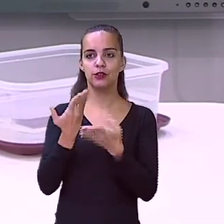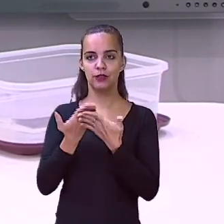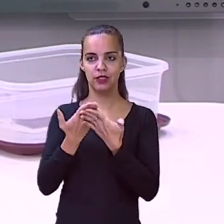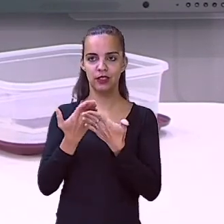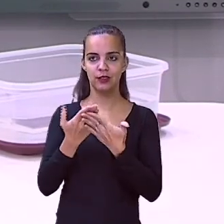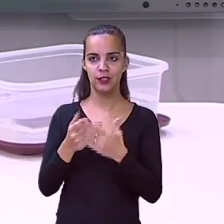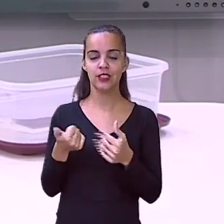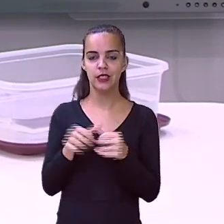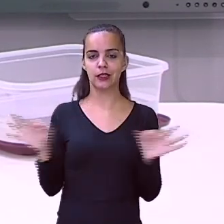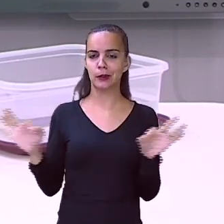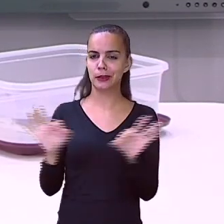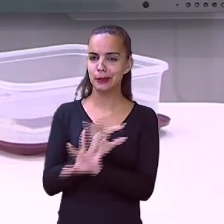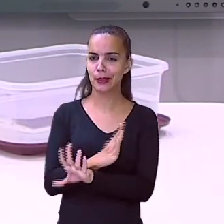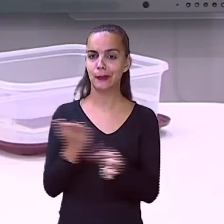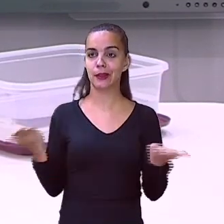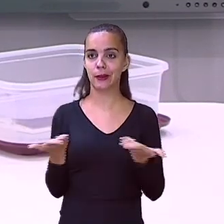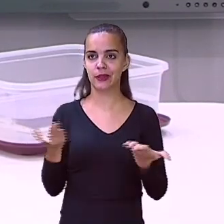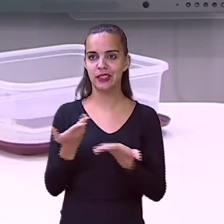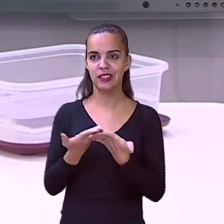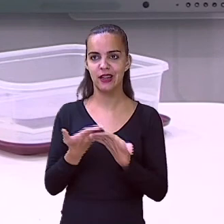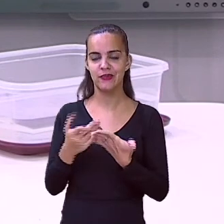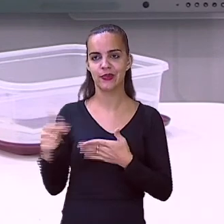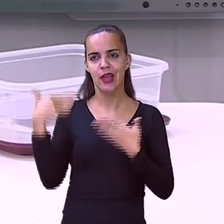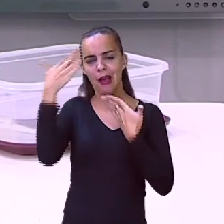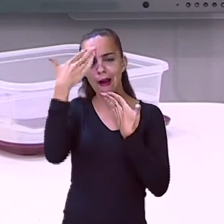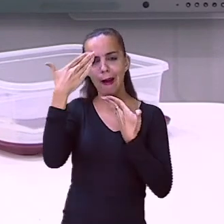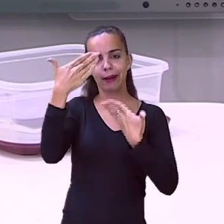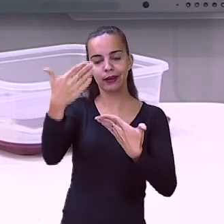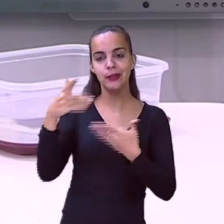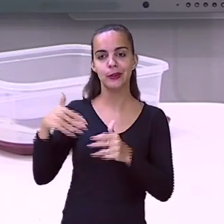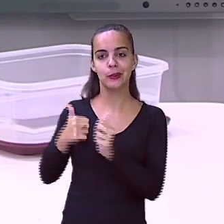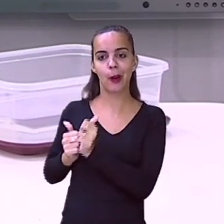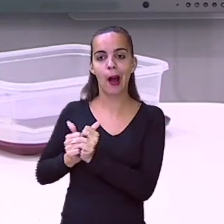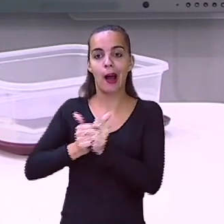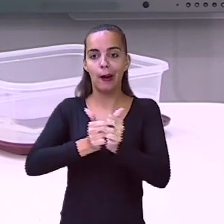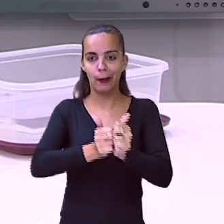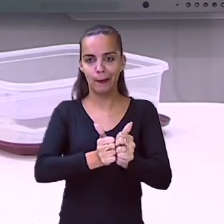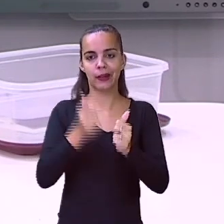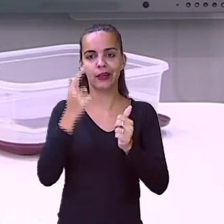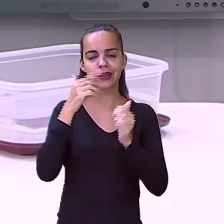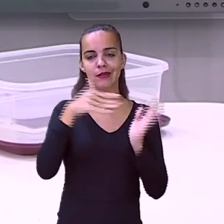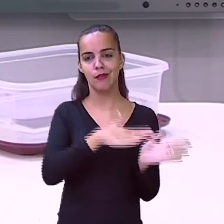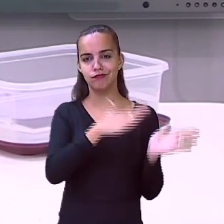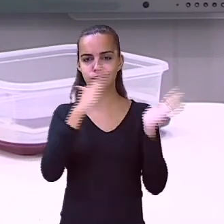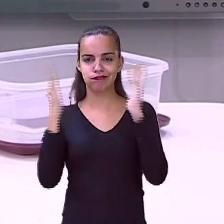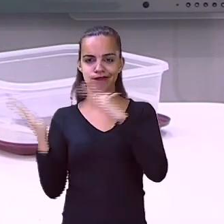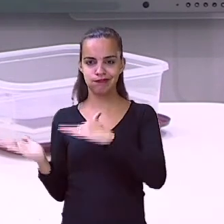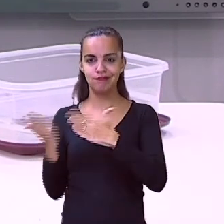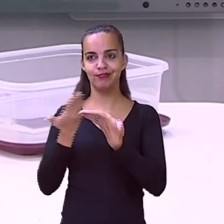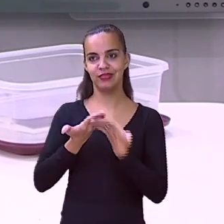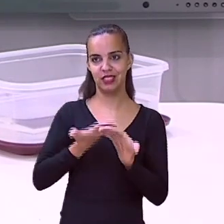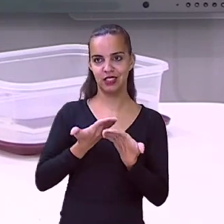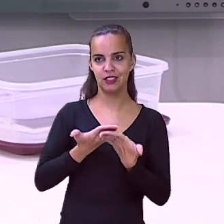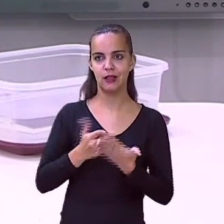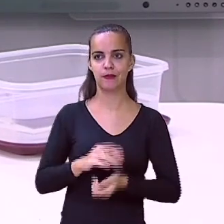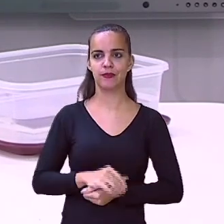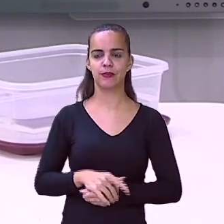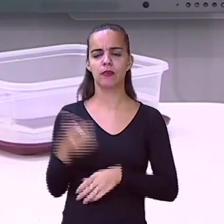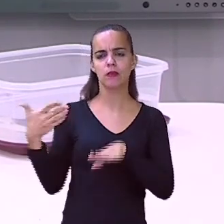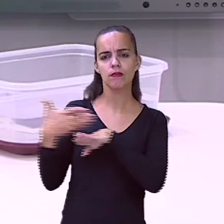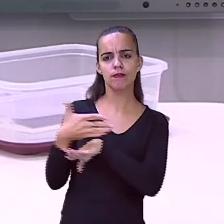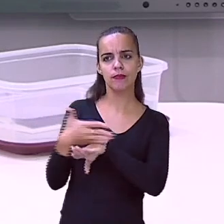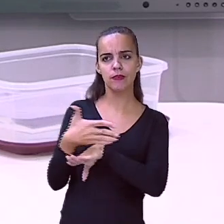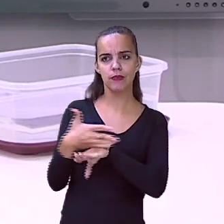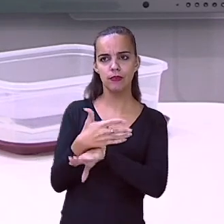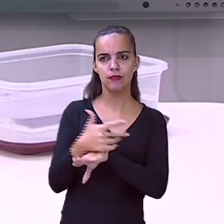nós ficamos por aqui. Agradeço a sua companhia, a sua presença e não esqueça, para